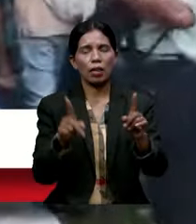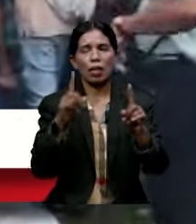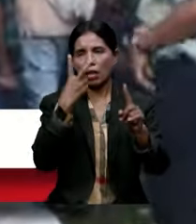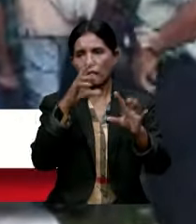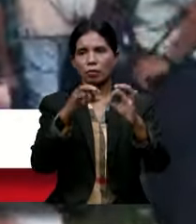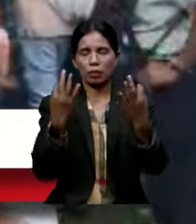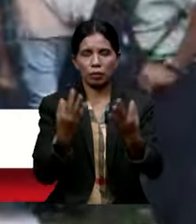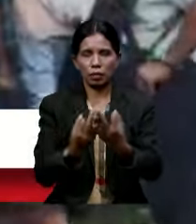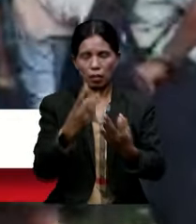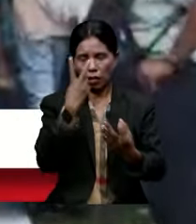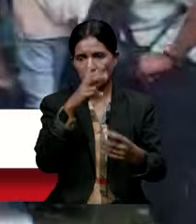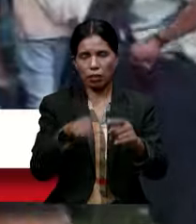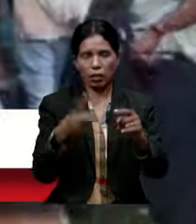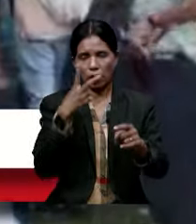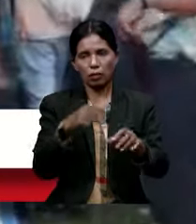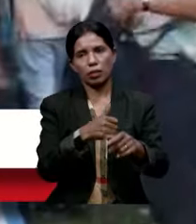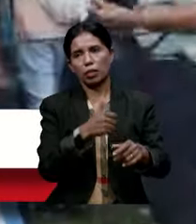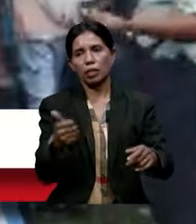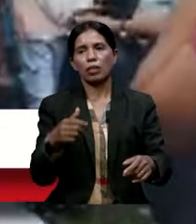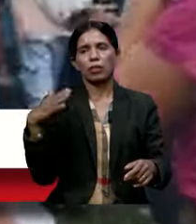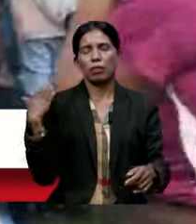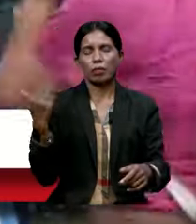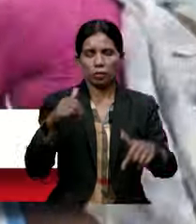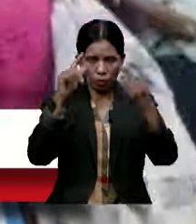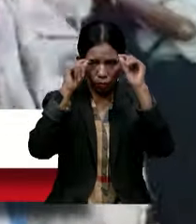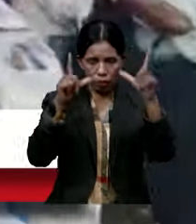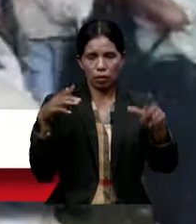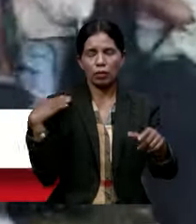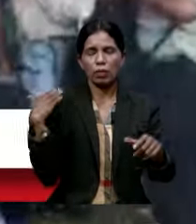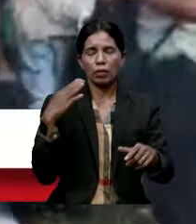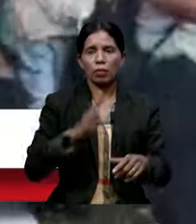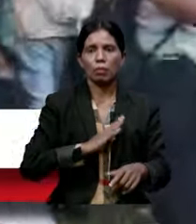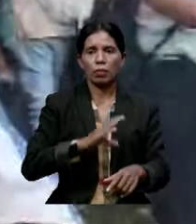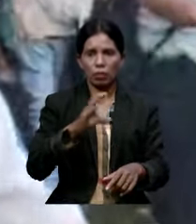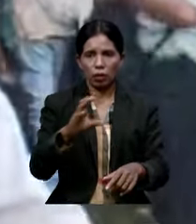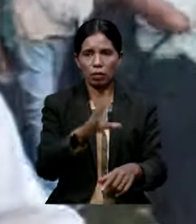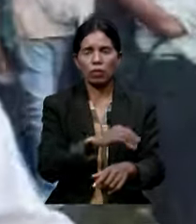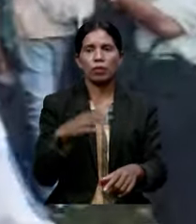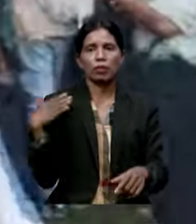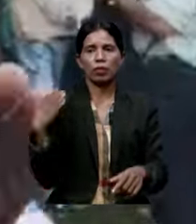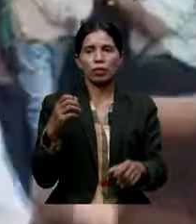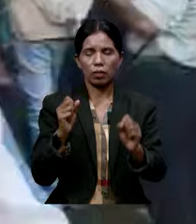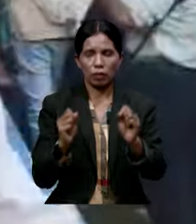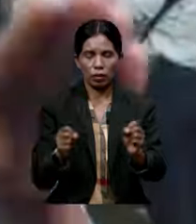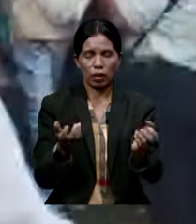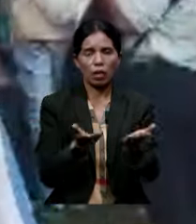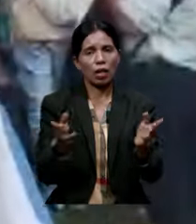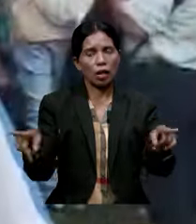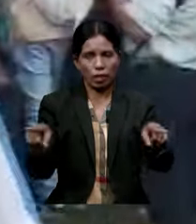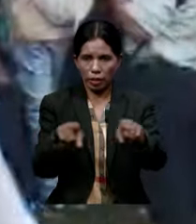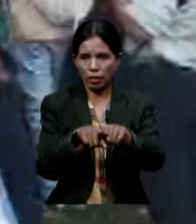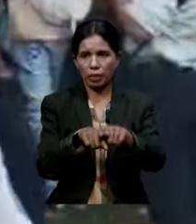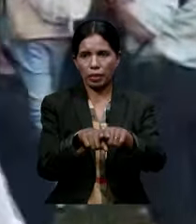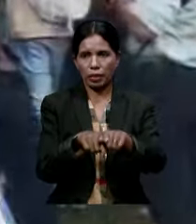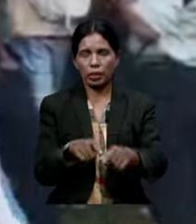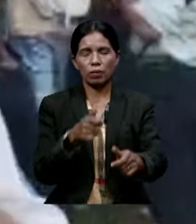bele hareba parte seluk mas tenki, hare kata juventude timoroan, juventude bokoan, juventude tenki are se parsa. Kalau seleção tuir